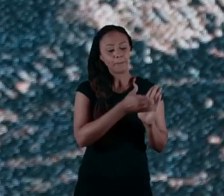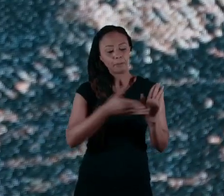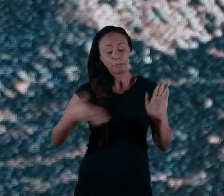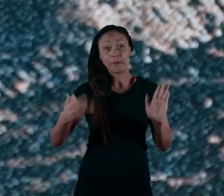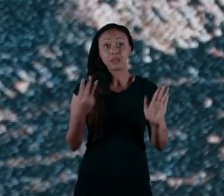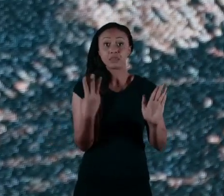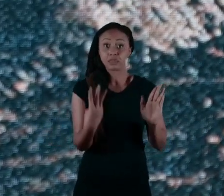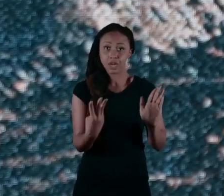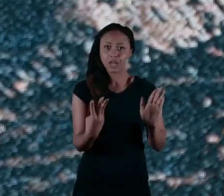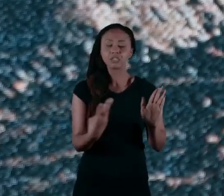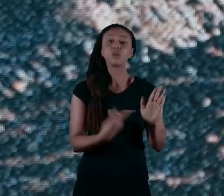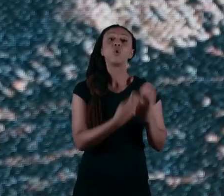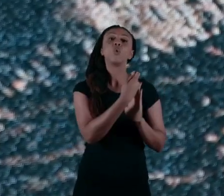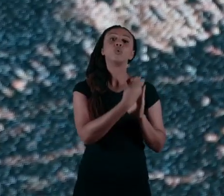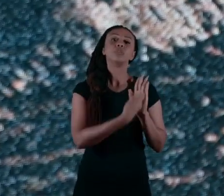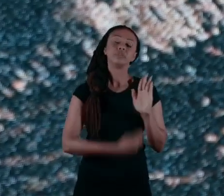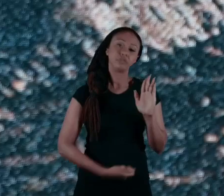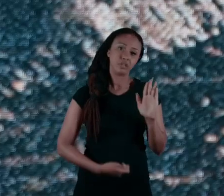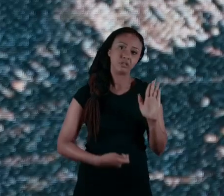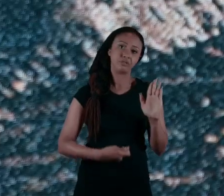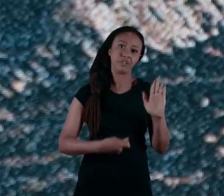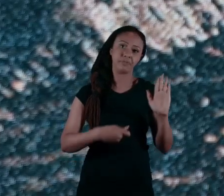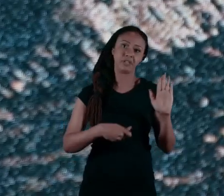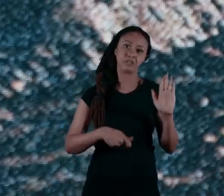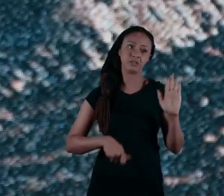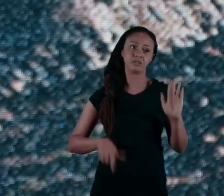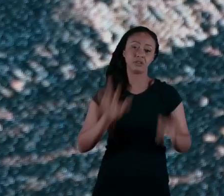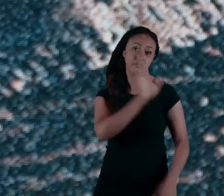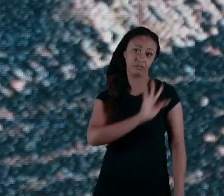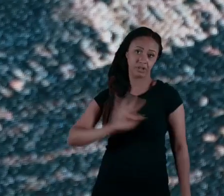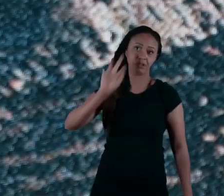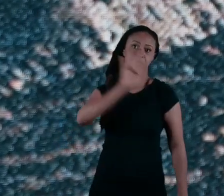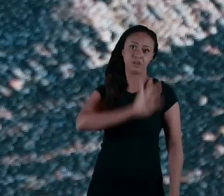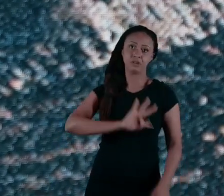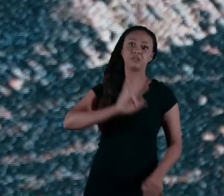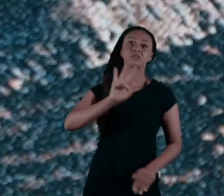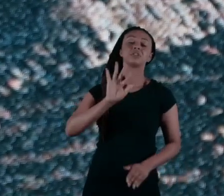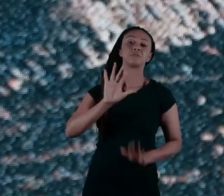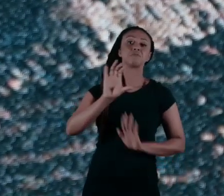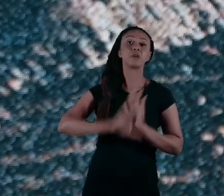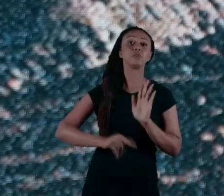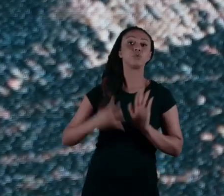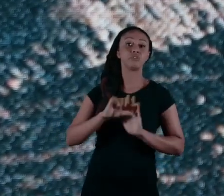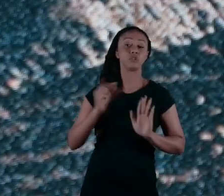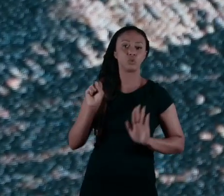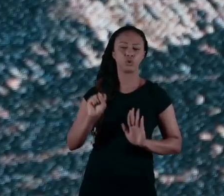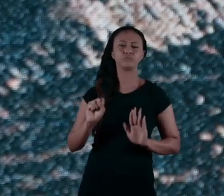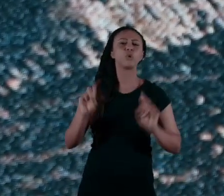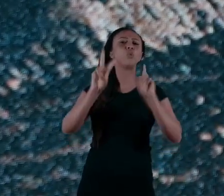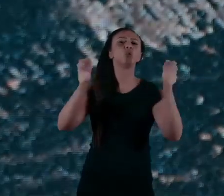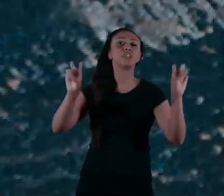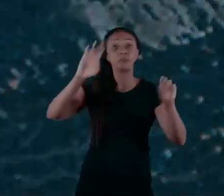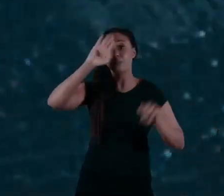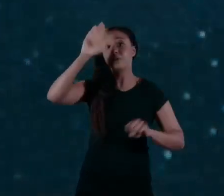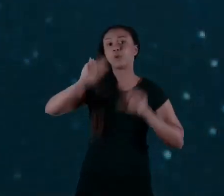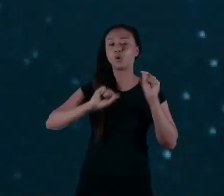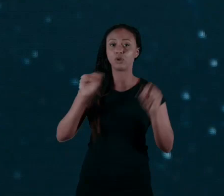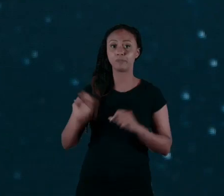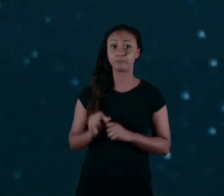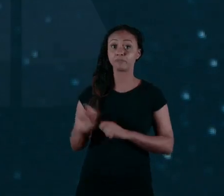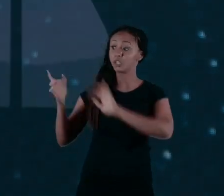em cima do texto de Filipenses, capítulo 4, versículo 8. E o tema da série é o poder de